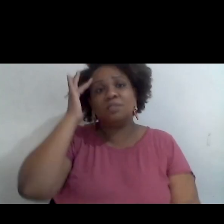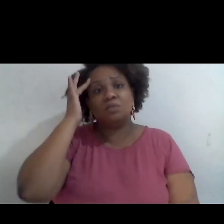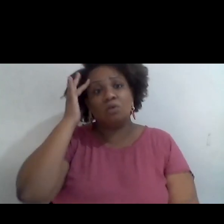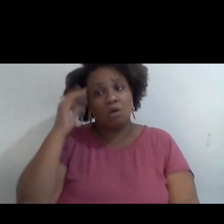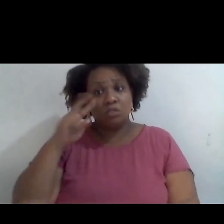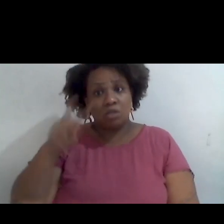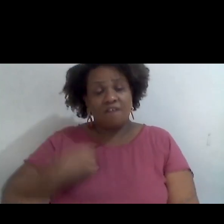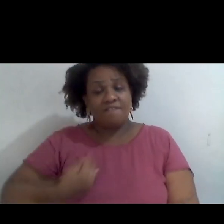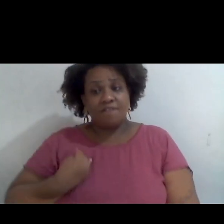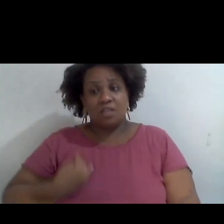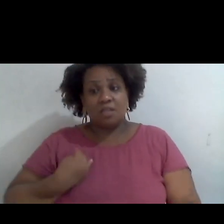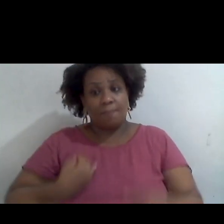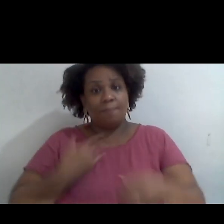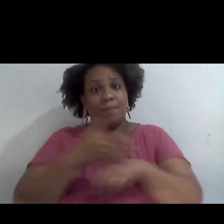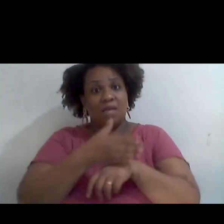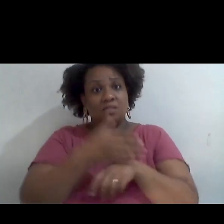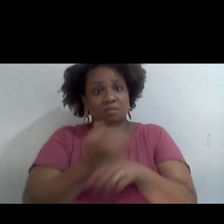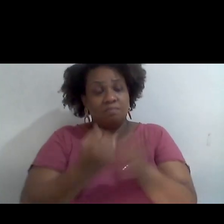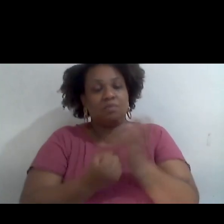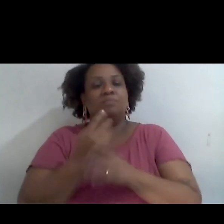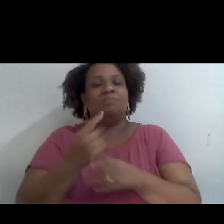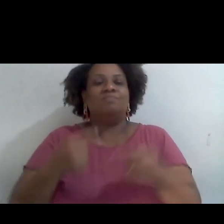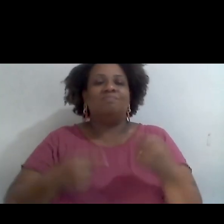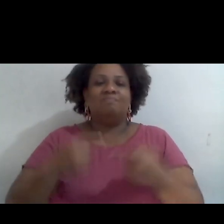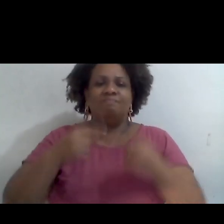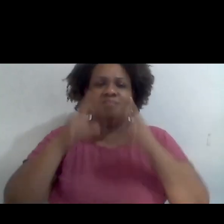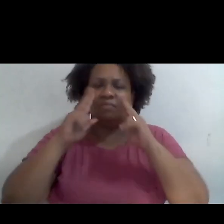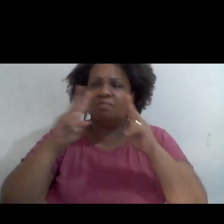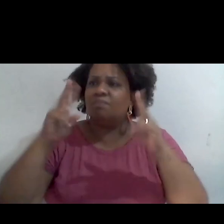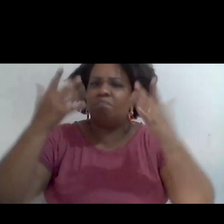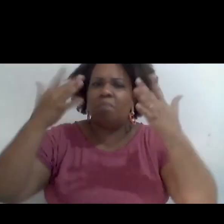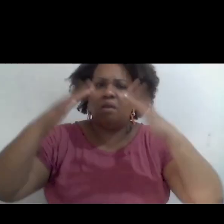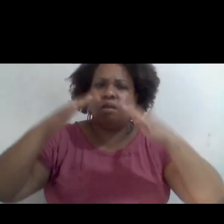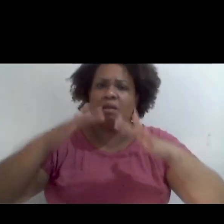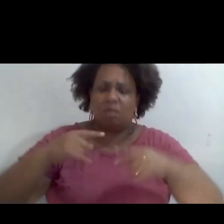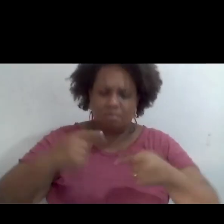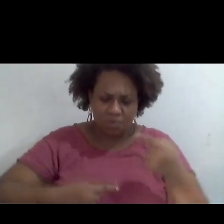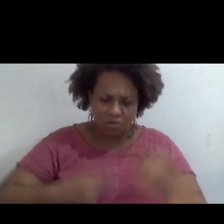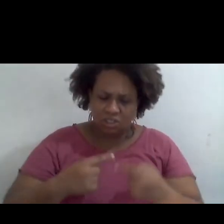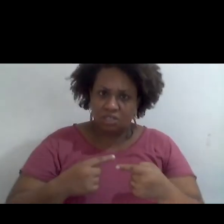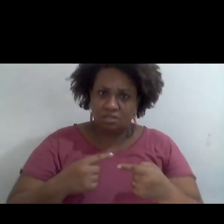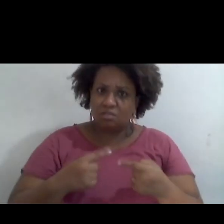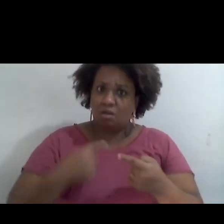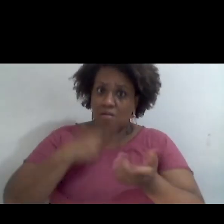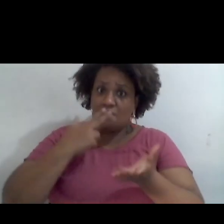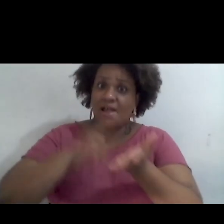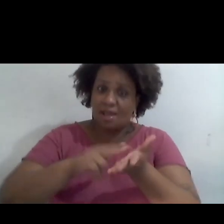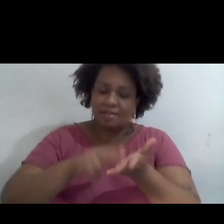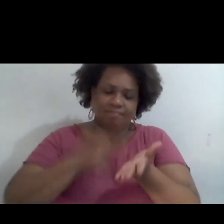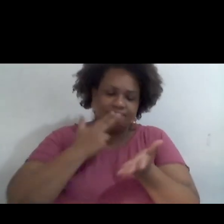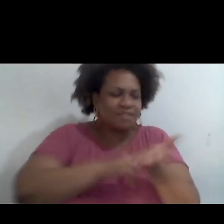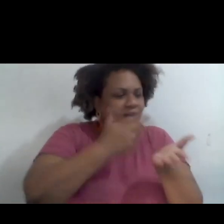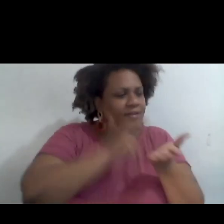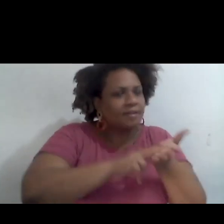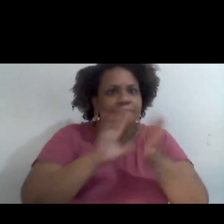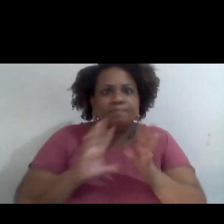da construção dessa política e assistiram o desmantelamento dessas políticas. Então, nós mandamos uma carta onde tem vários pontos. Eu